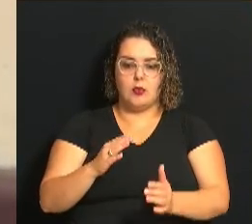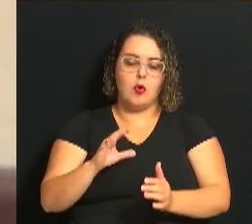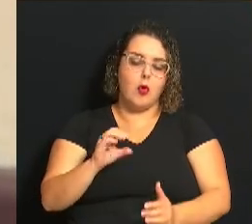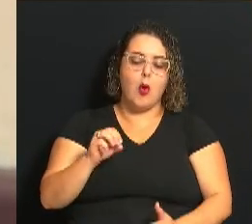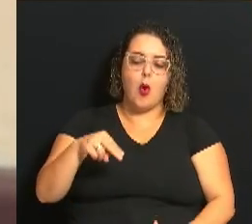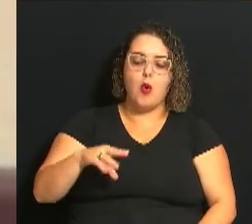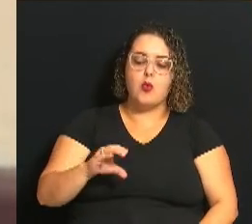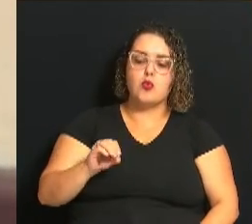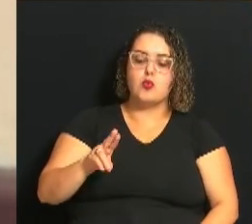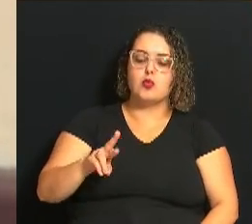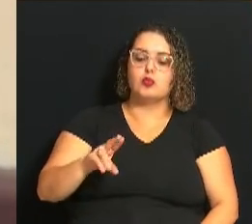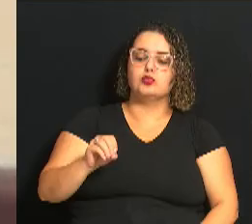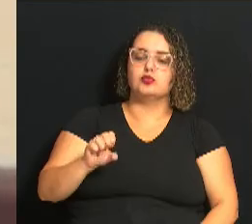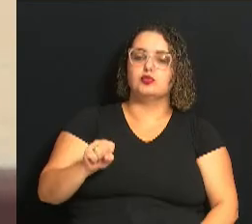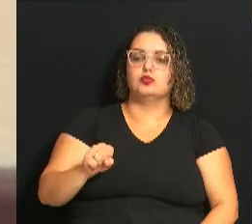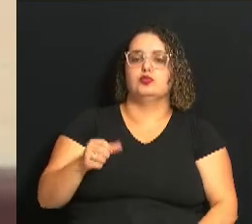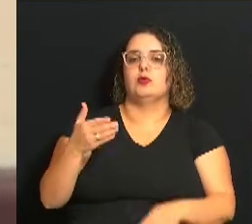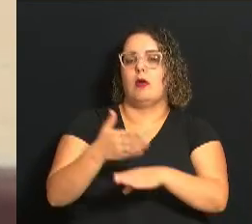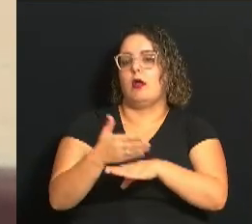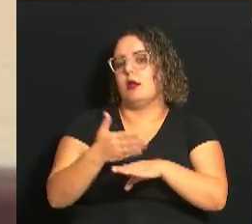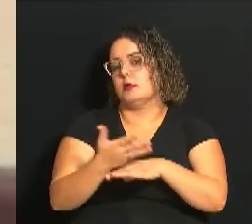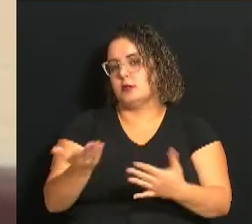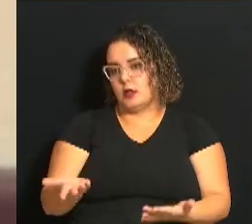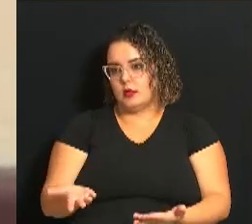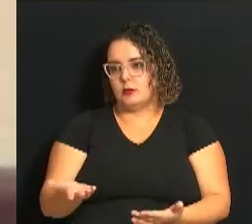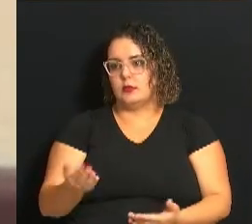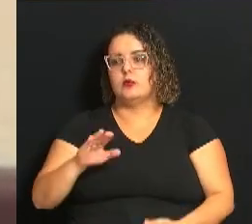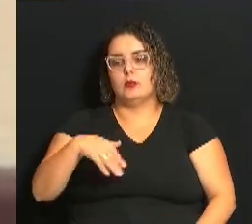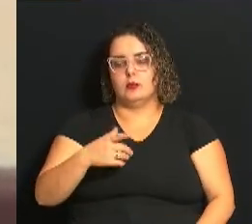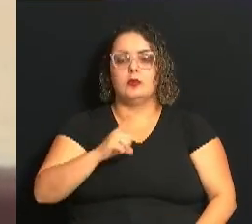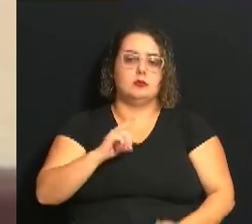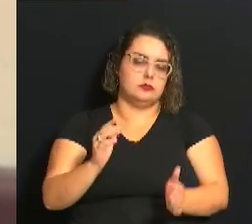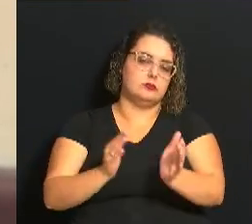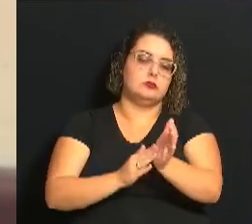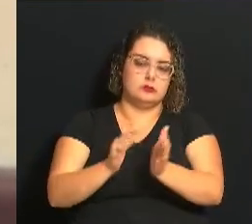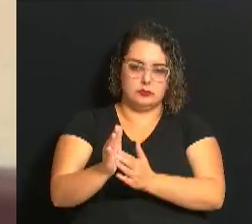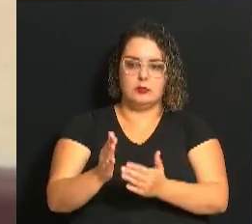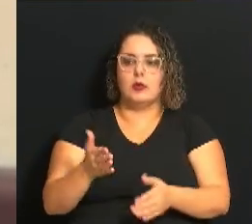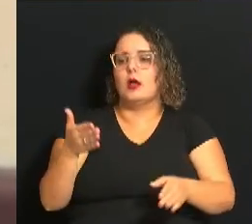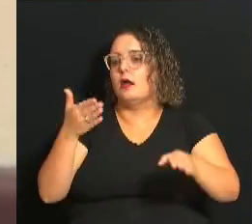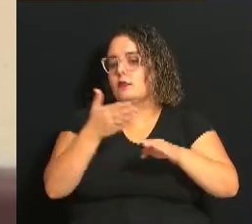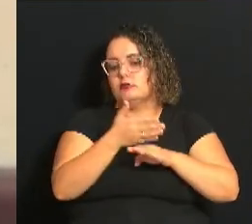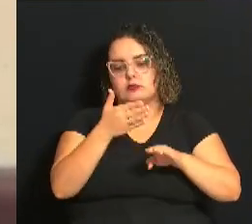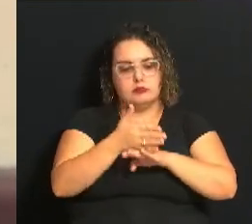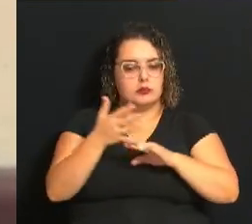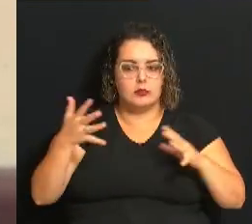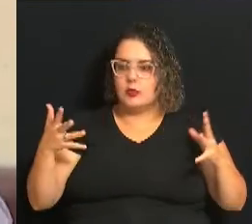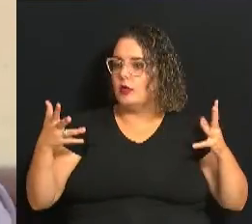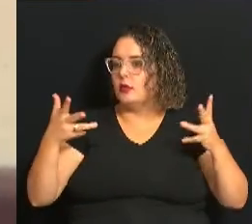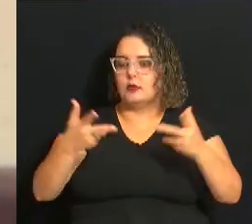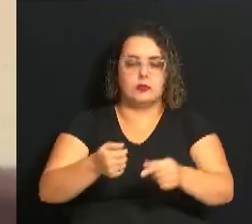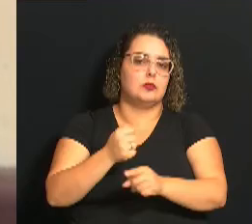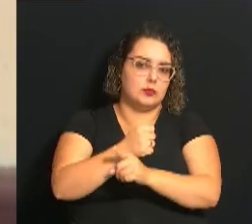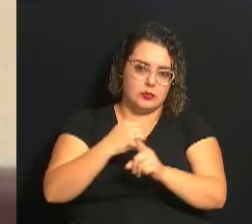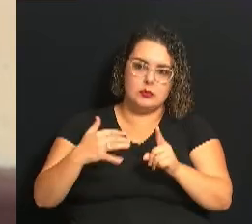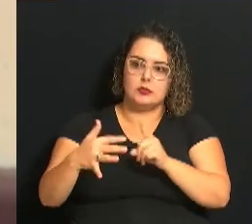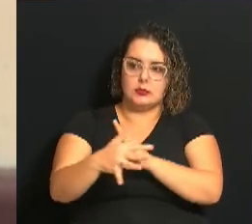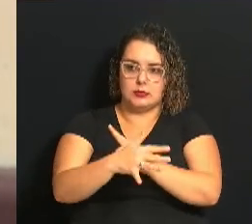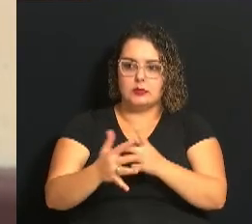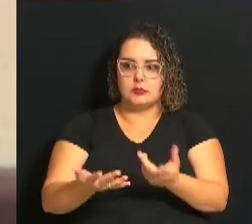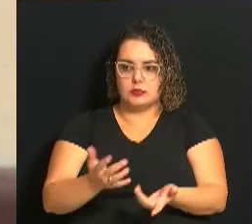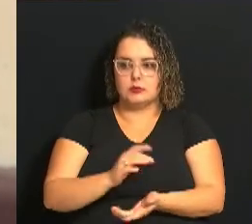Então, quando se faz um concurso, permite-se a participação da sociedade, aí,